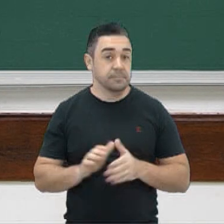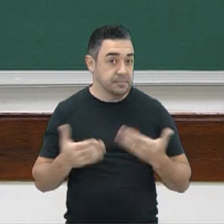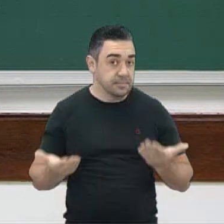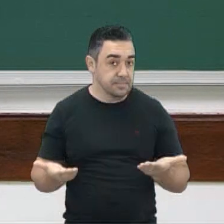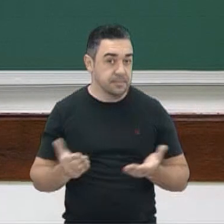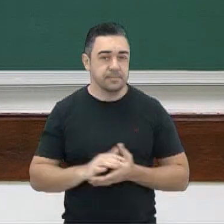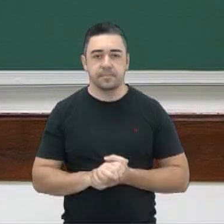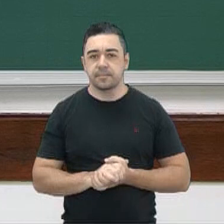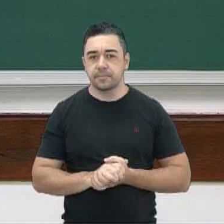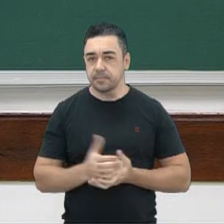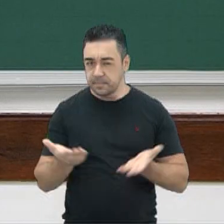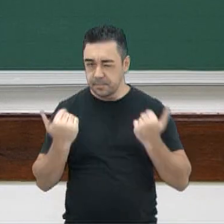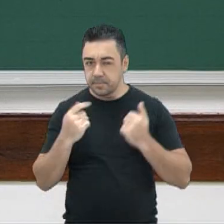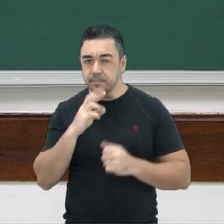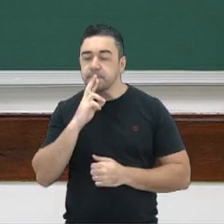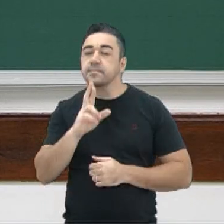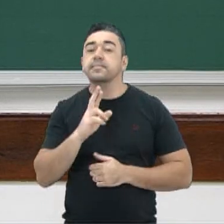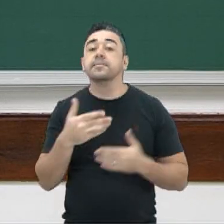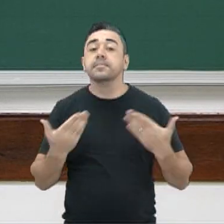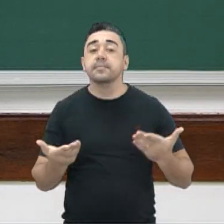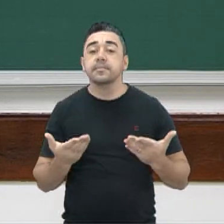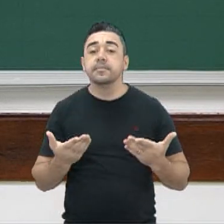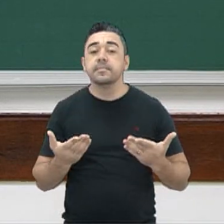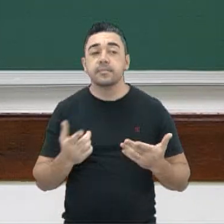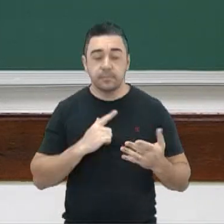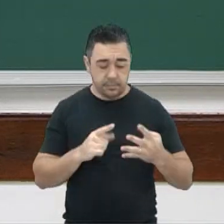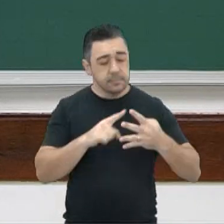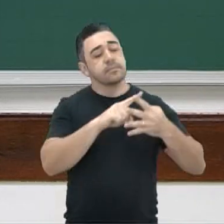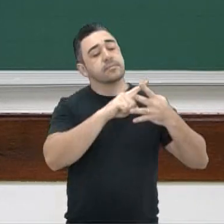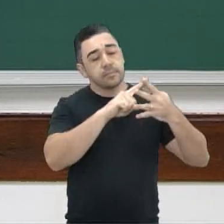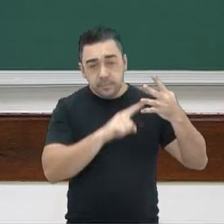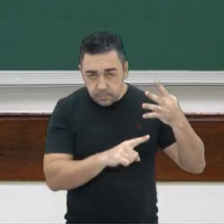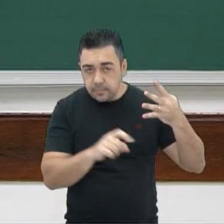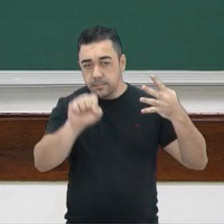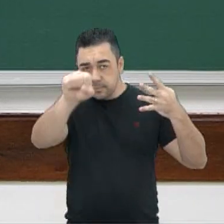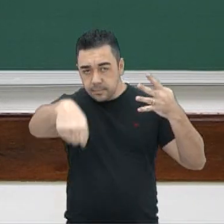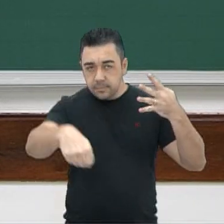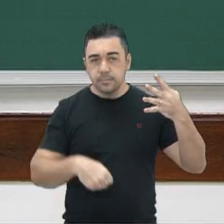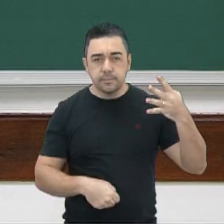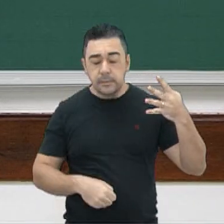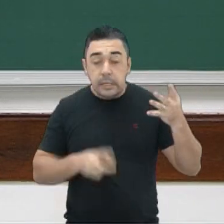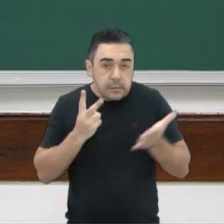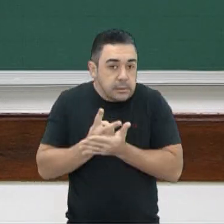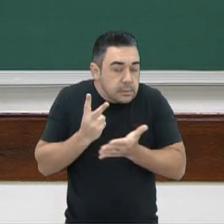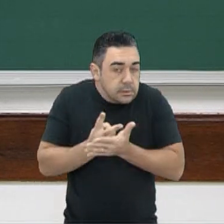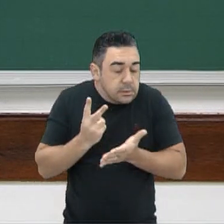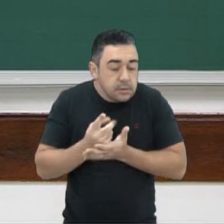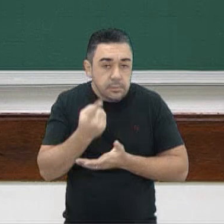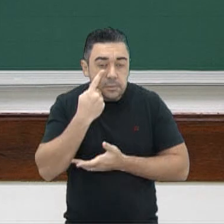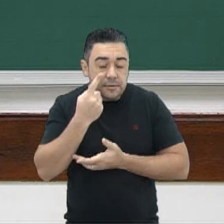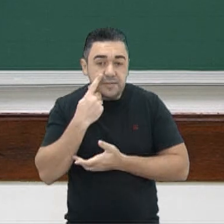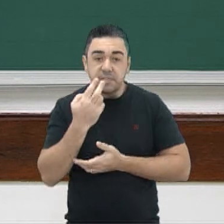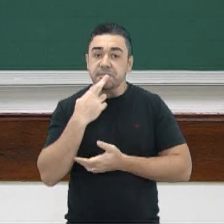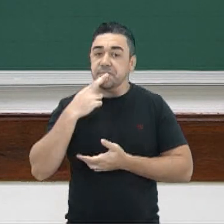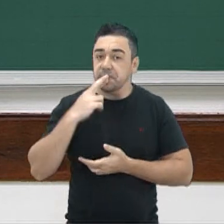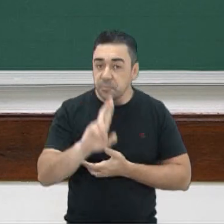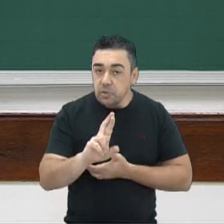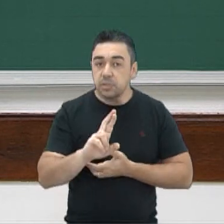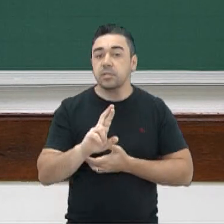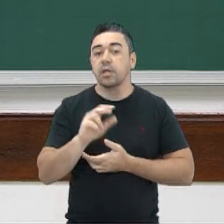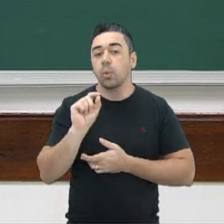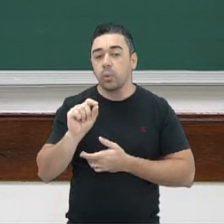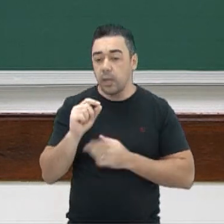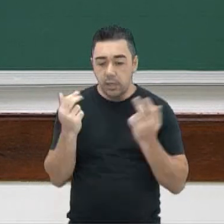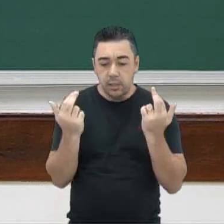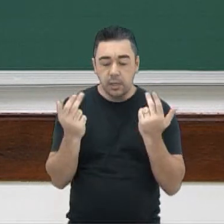Então, vamos lá. Qual que é a resposta? São 4 casos de congruência. Sempre que vocês forem responder com relação aos